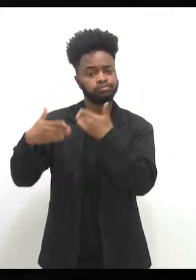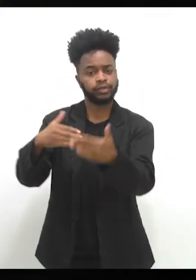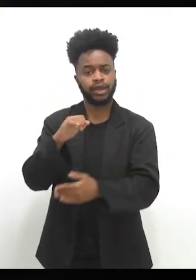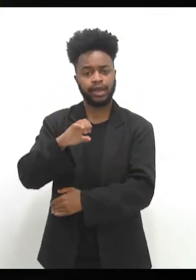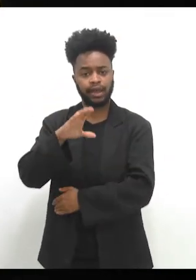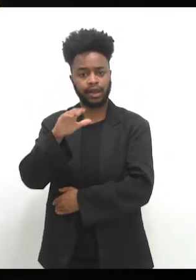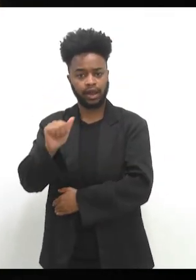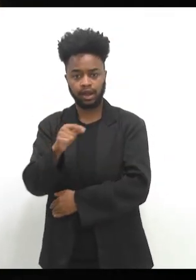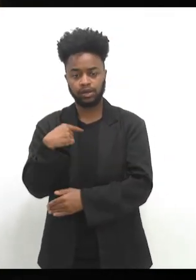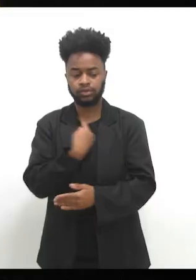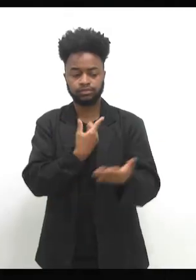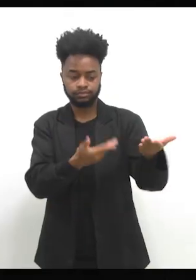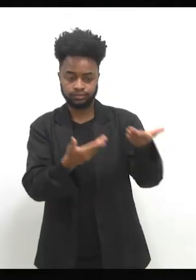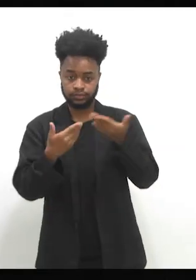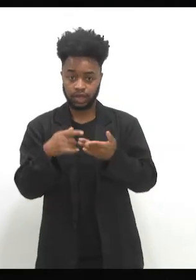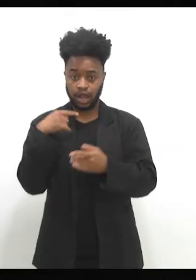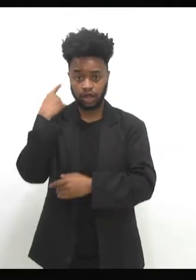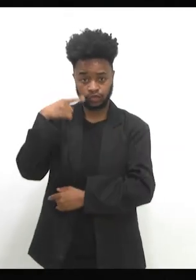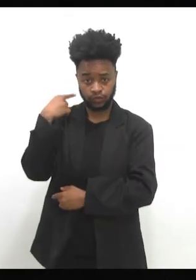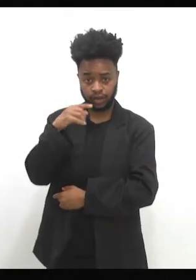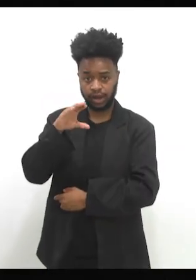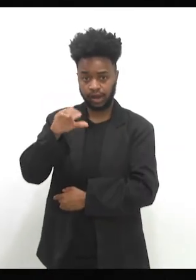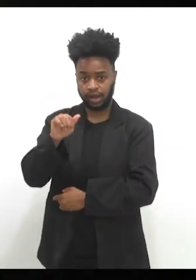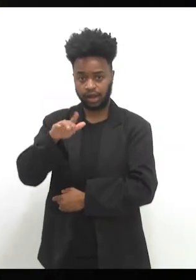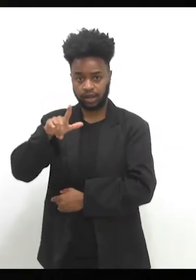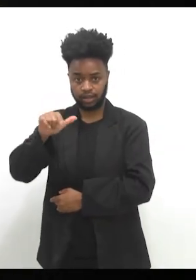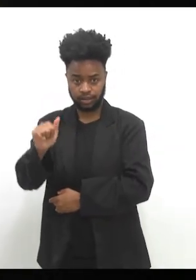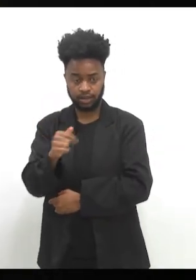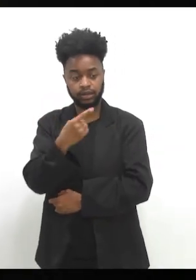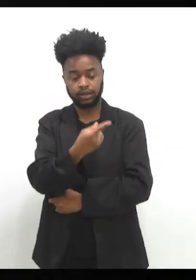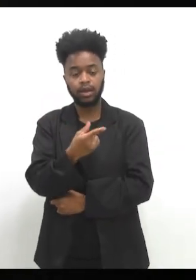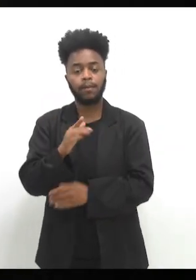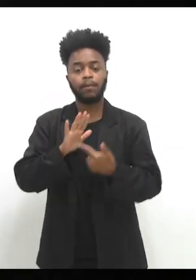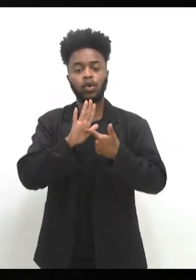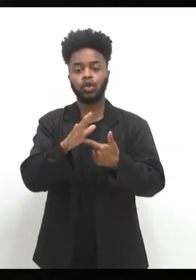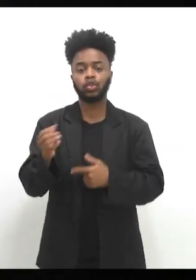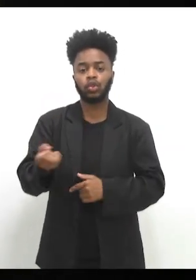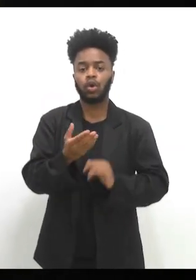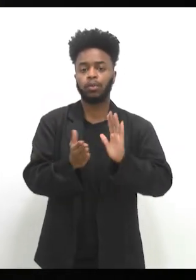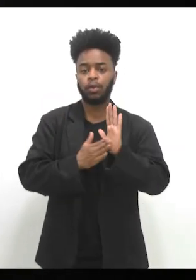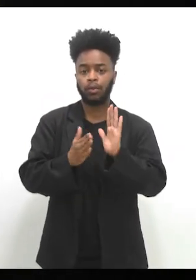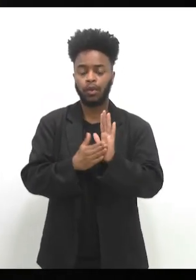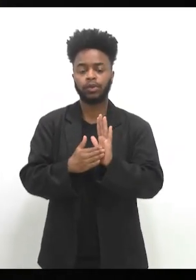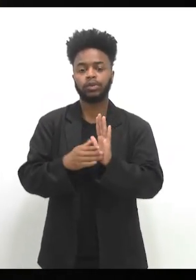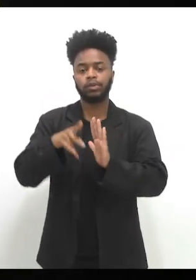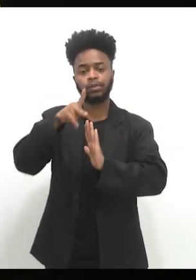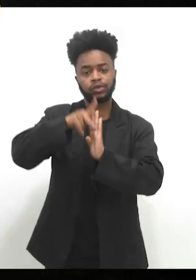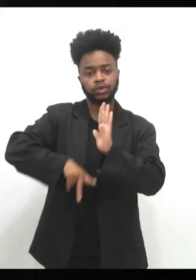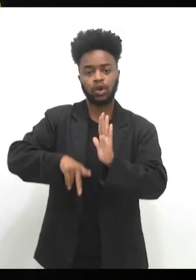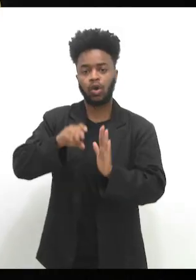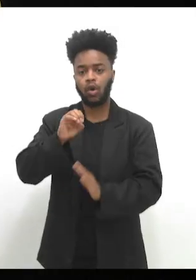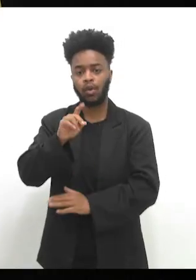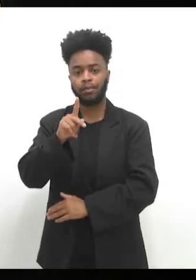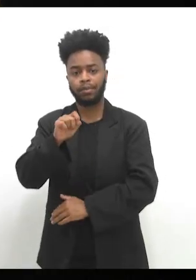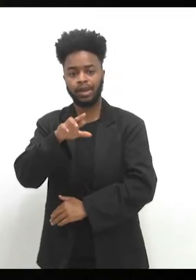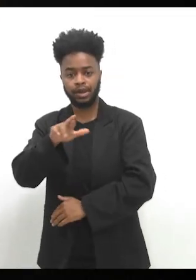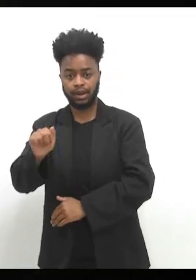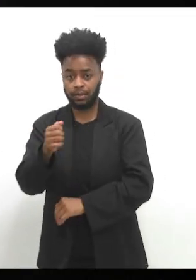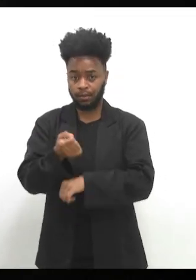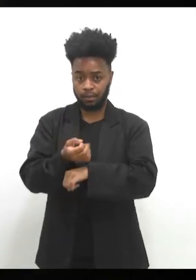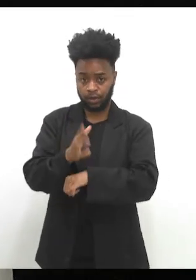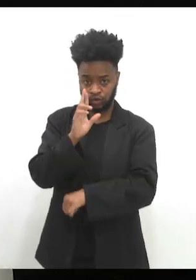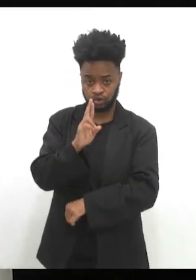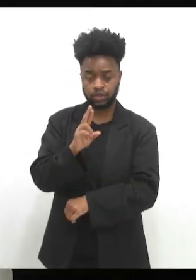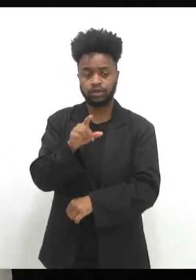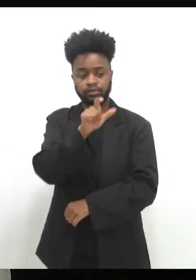vamos conversar com a advogada a doutora Carla Andrade. A nova proposta do projeto Ópera do Meio-Dia, com o diretor, cantor e